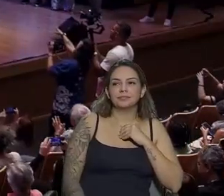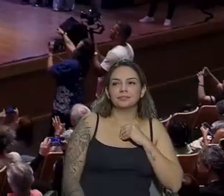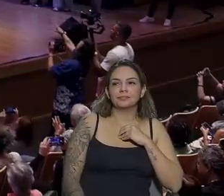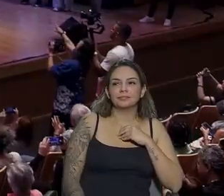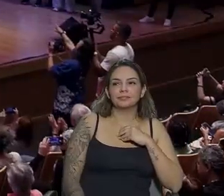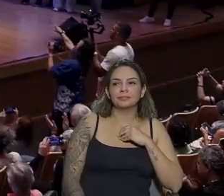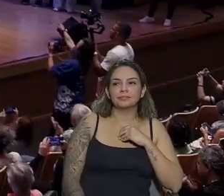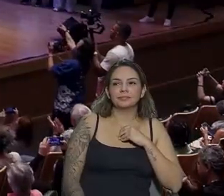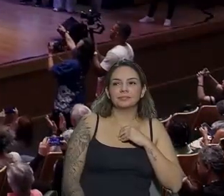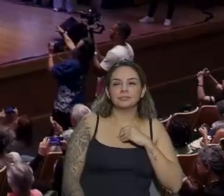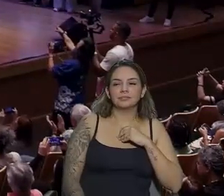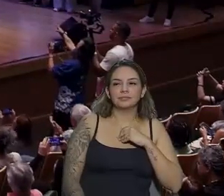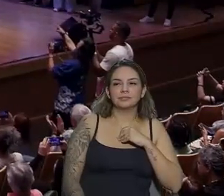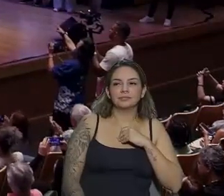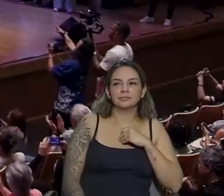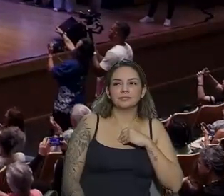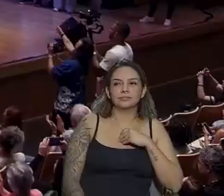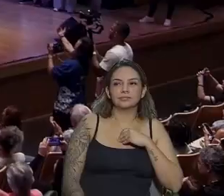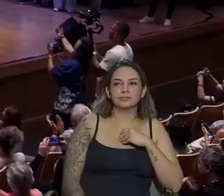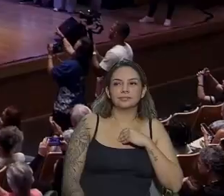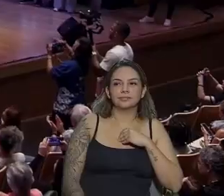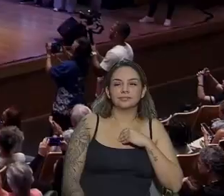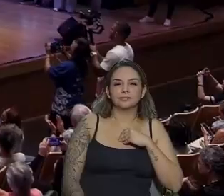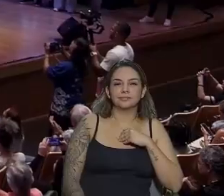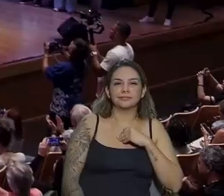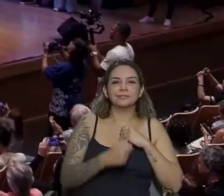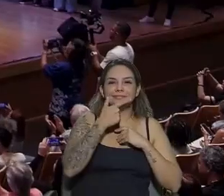Vamos lá. Sorriam.